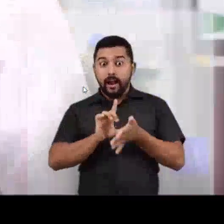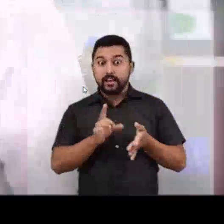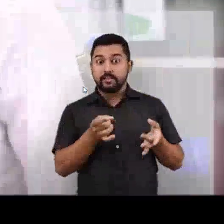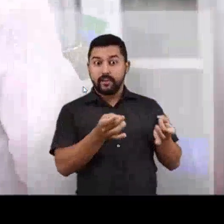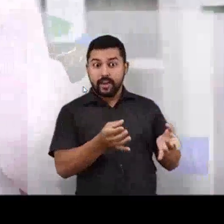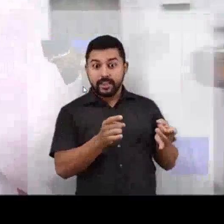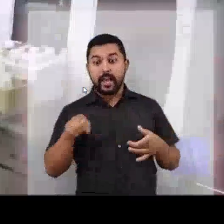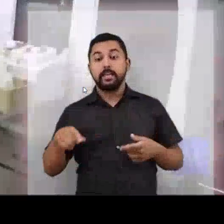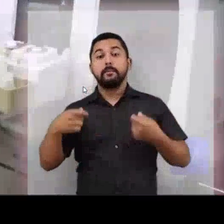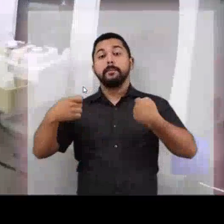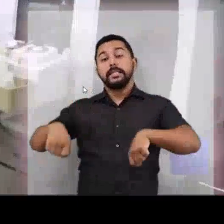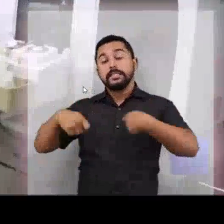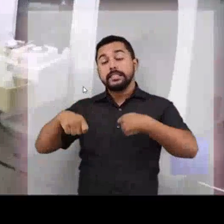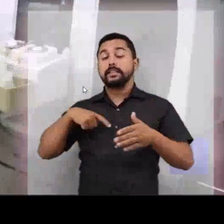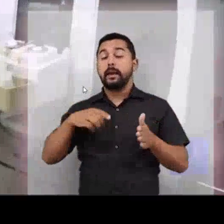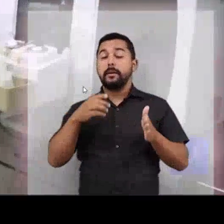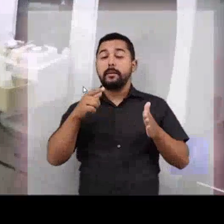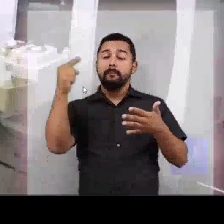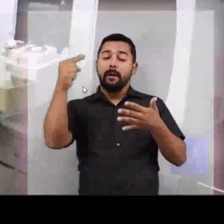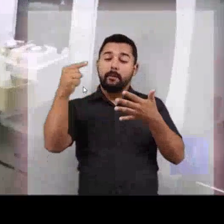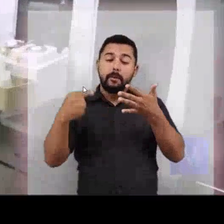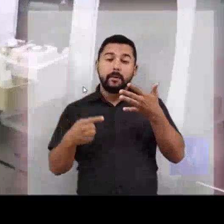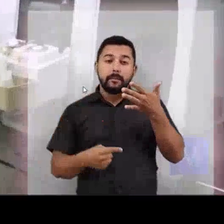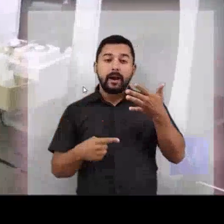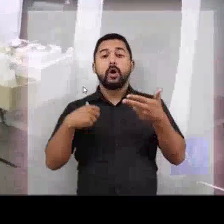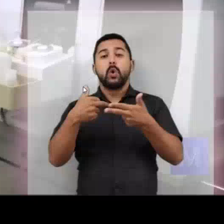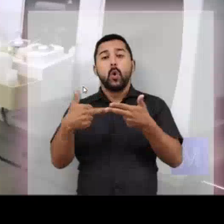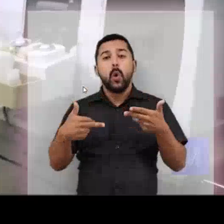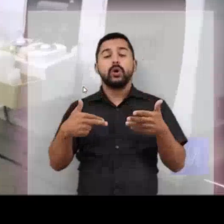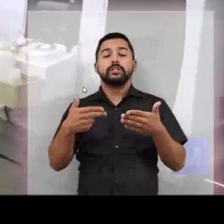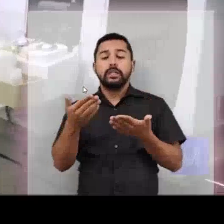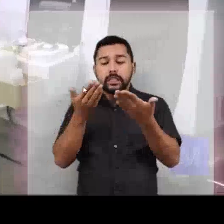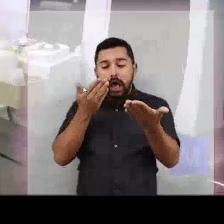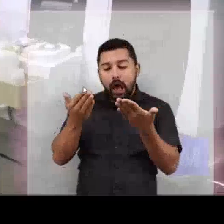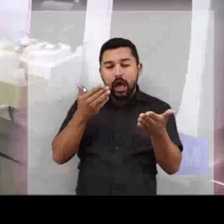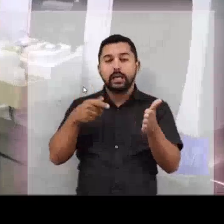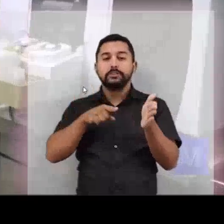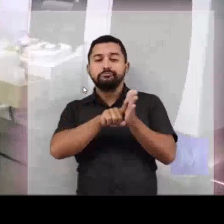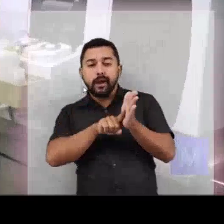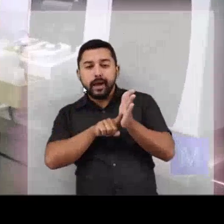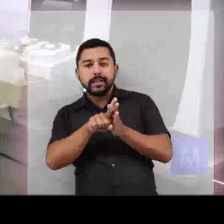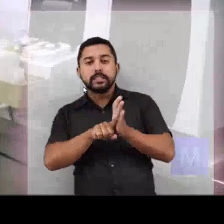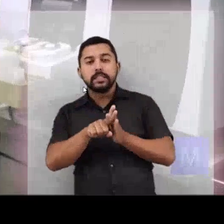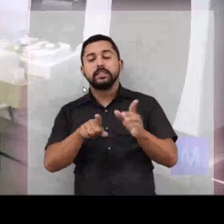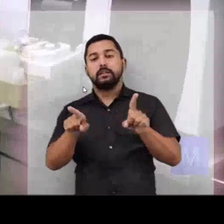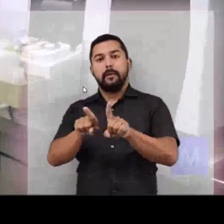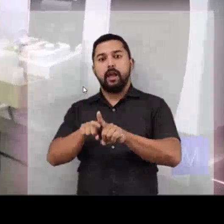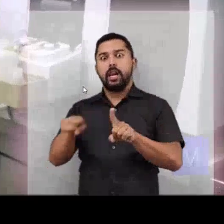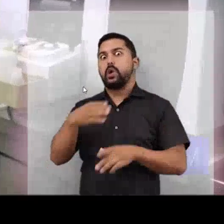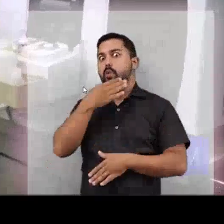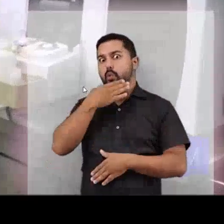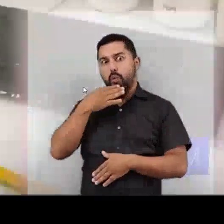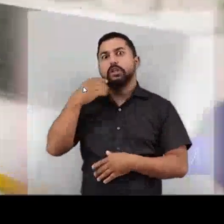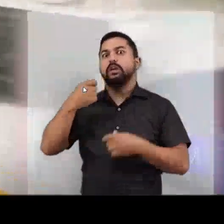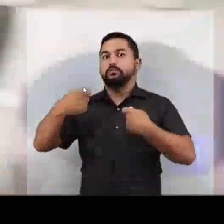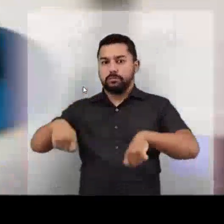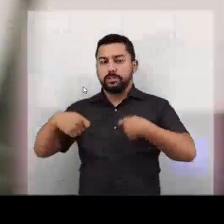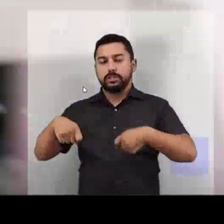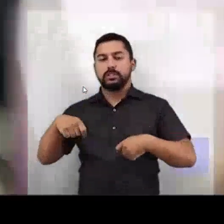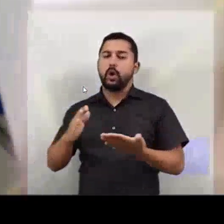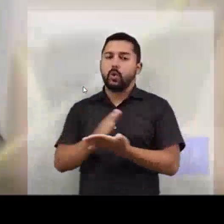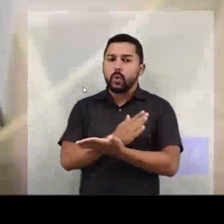Antes de ser vendido, o combustível precisa passar por uma série de testes, atender várias normas para garantir a qualidade e o desempenho.